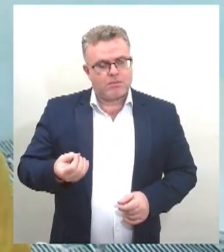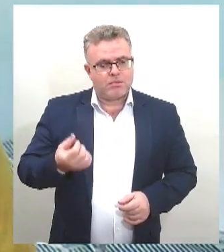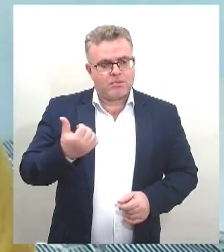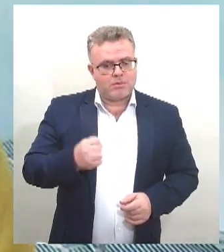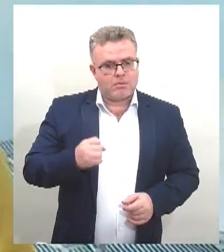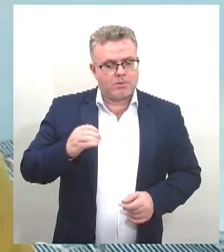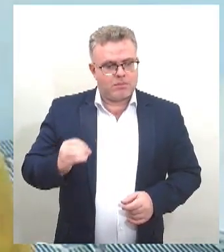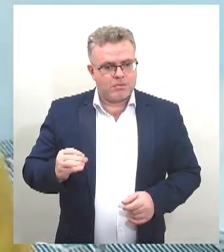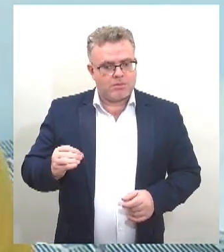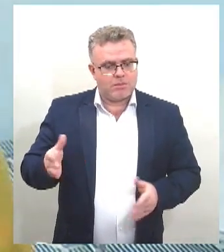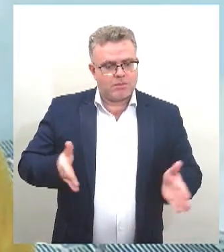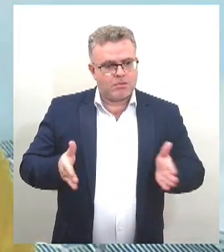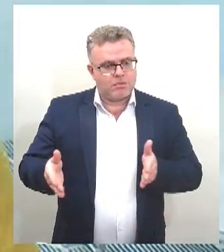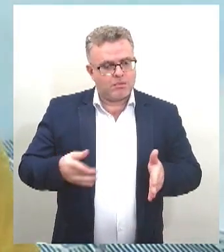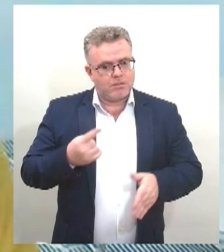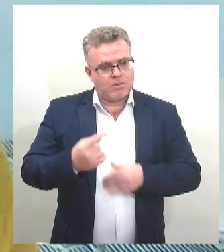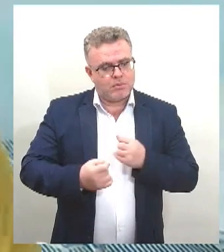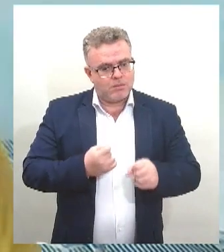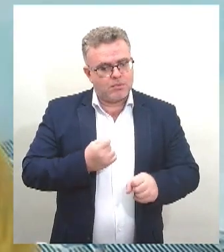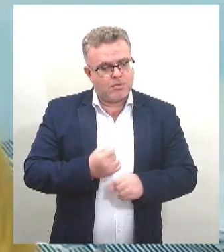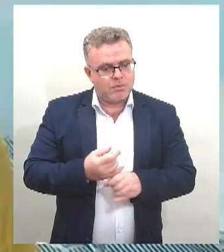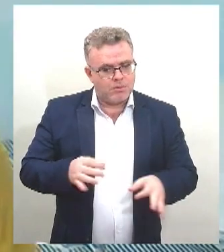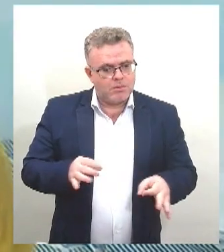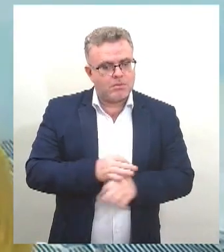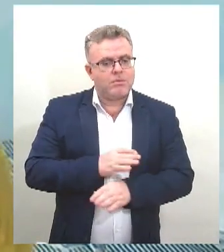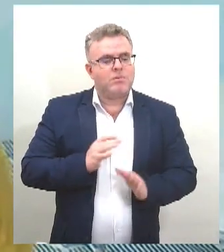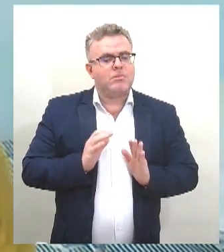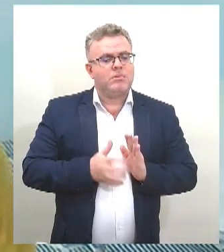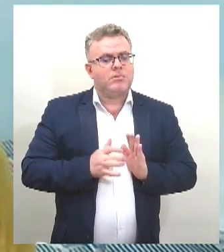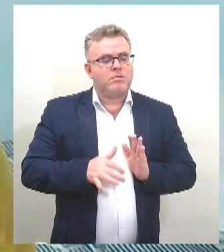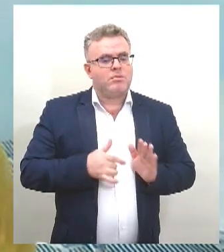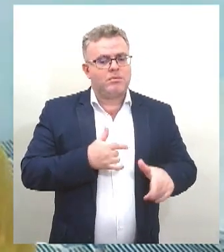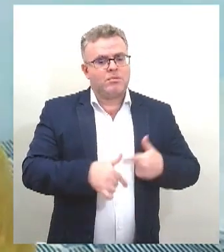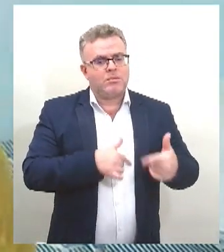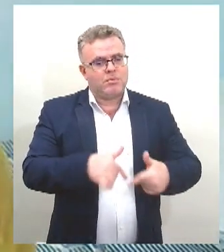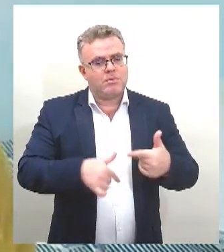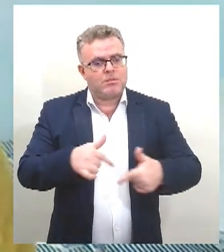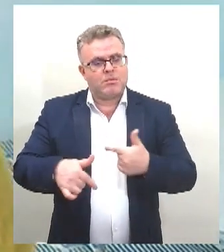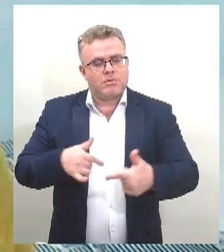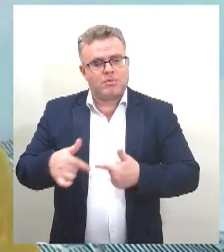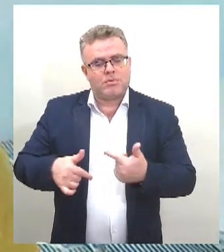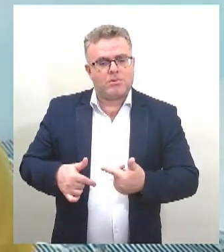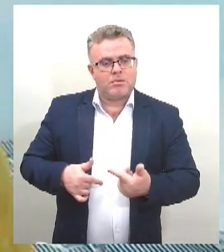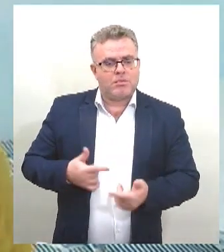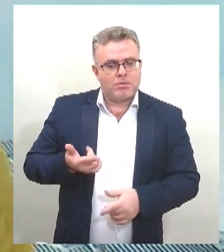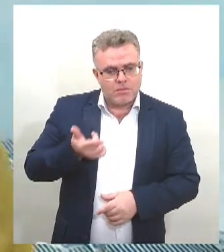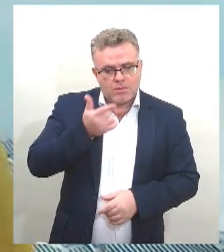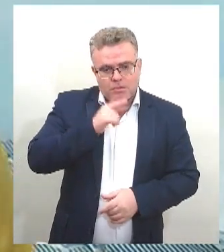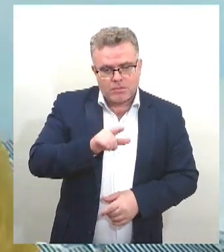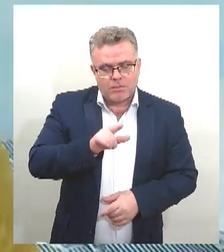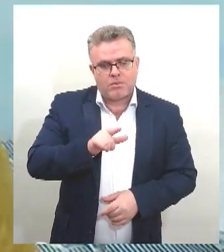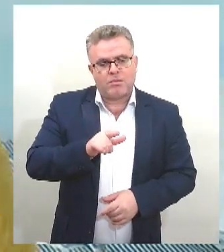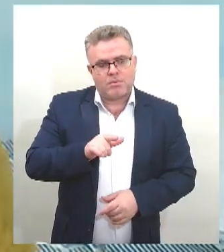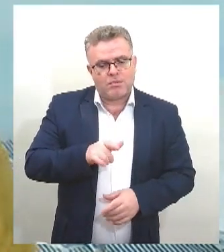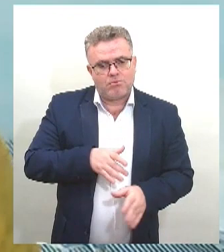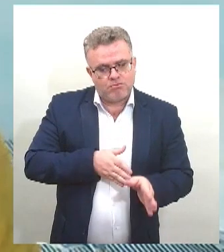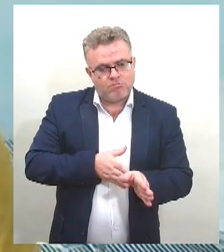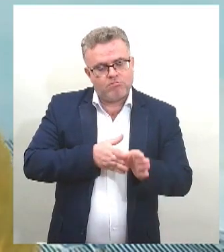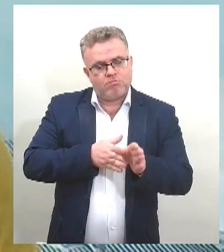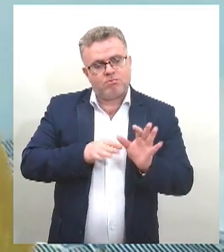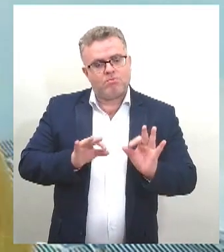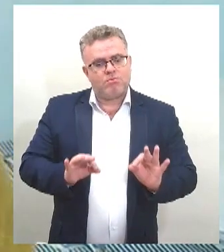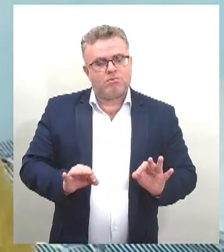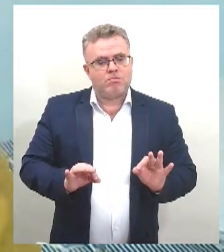menos um ano depois é que o partido começa a ganhar bases na cidade de Laranjeiras, Sergipe, que era então o berço